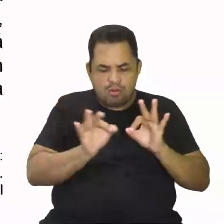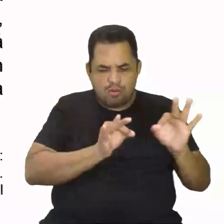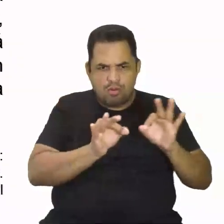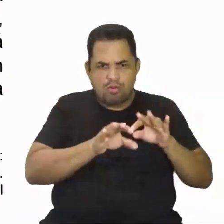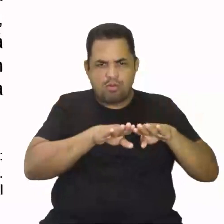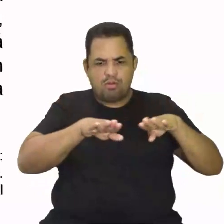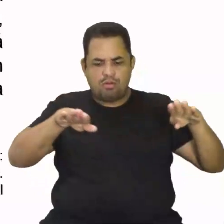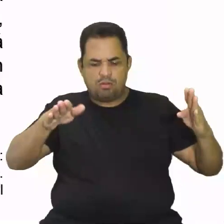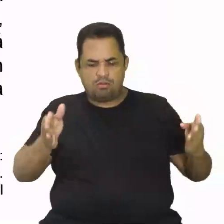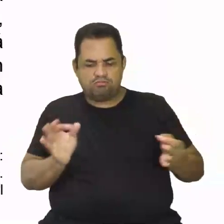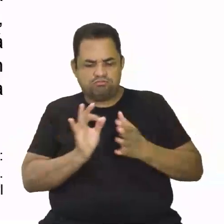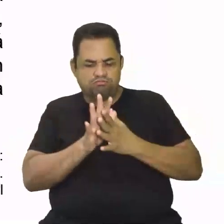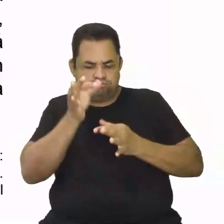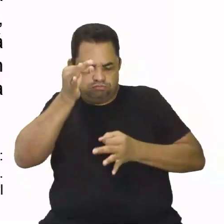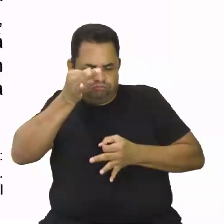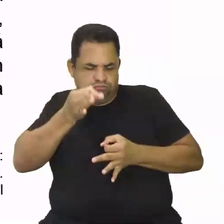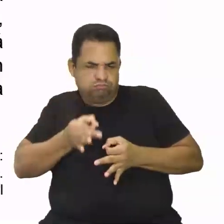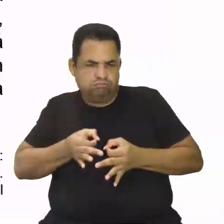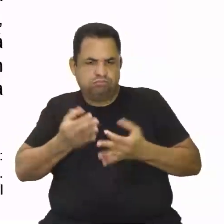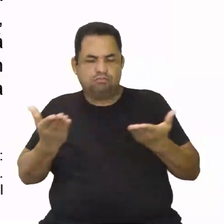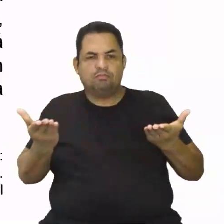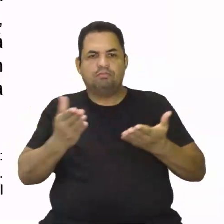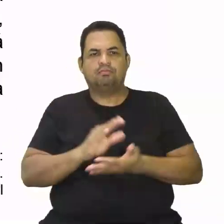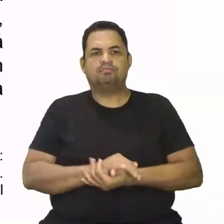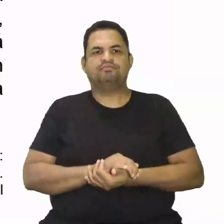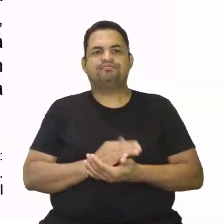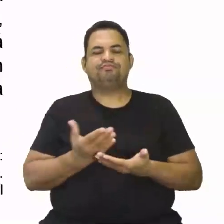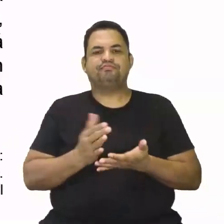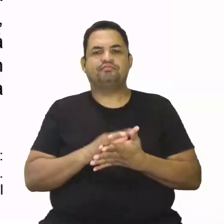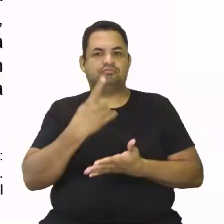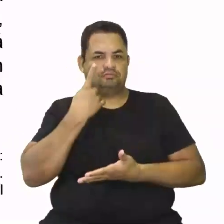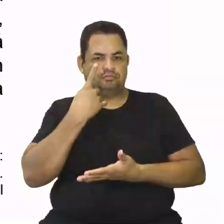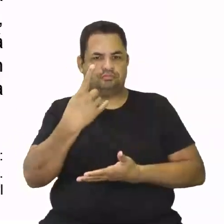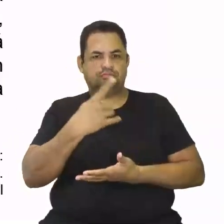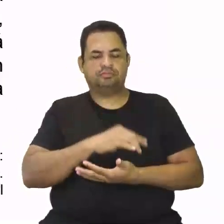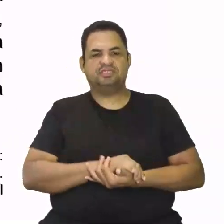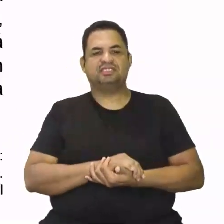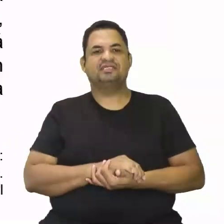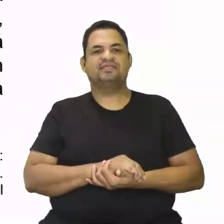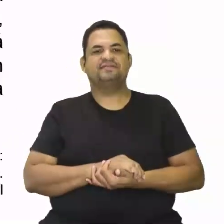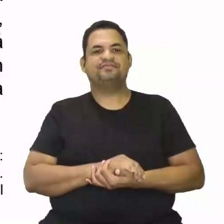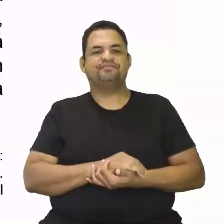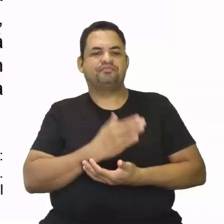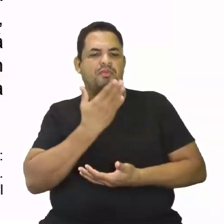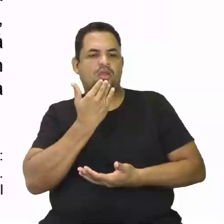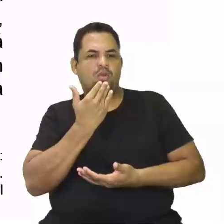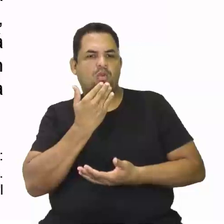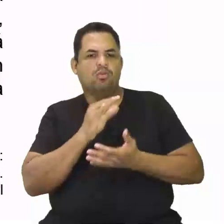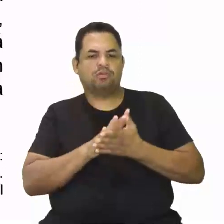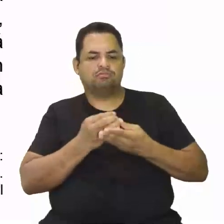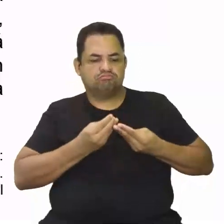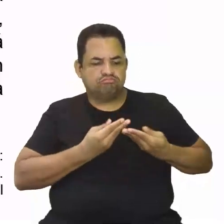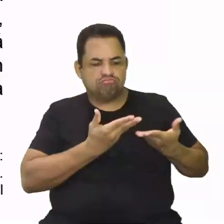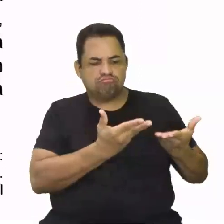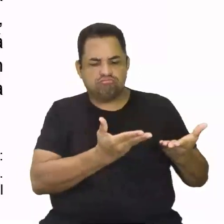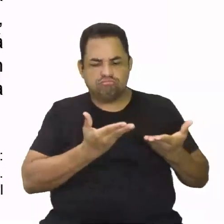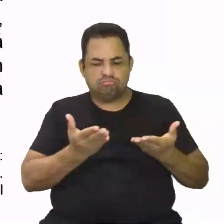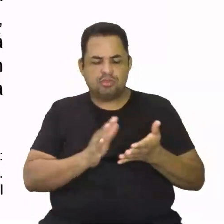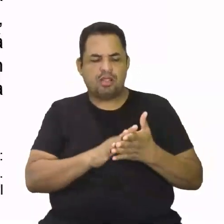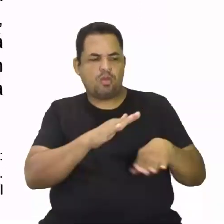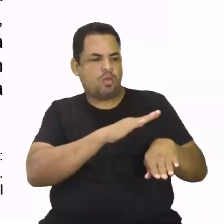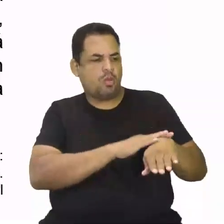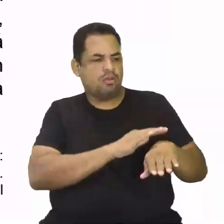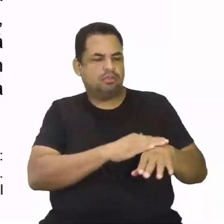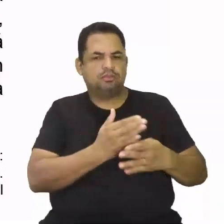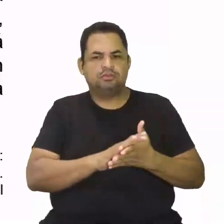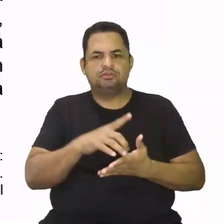da etiqueta à mesa, certo? Então, observem aqui. A comida deve ser servida do lado